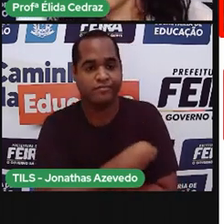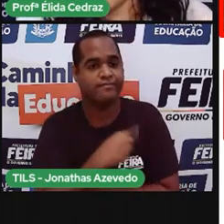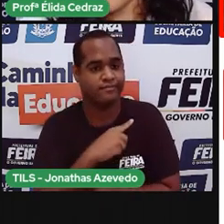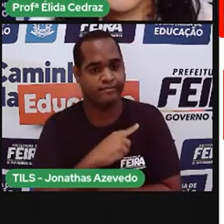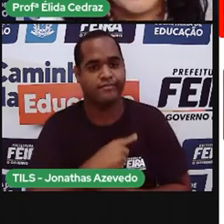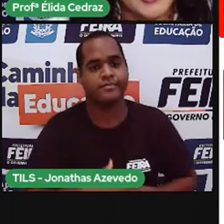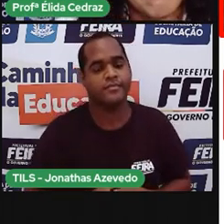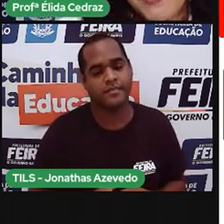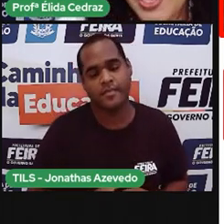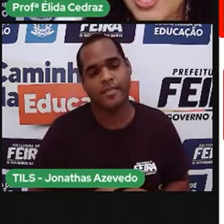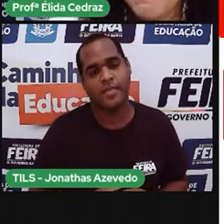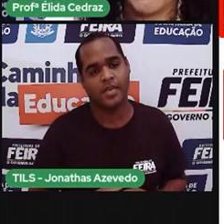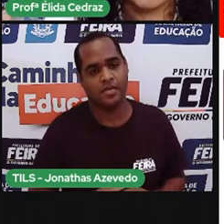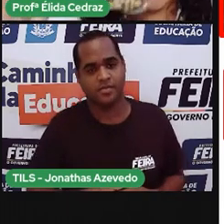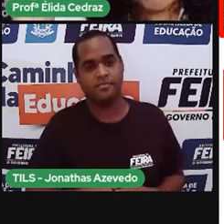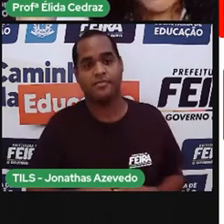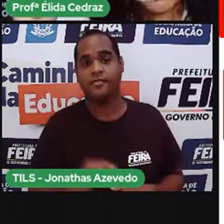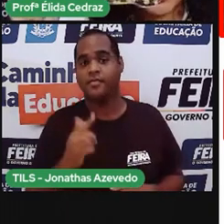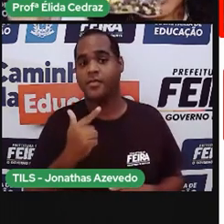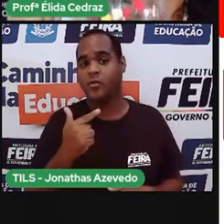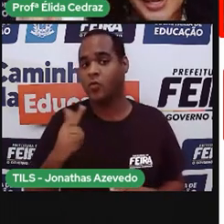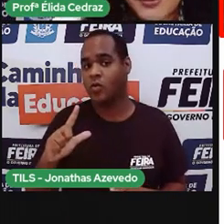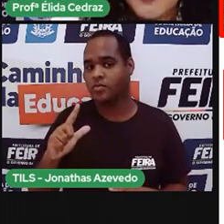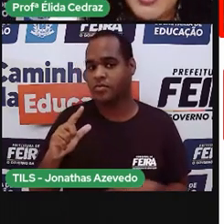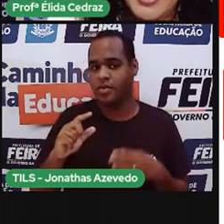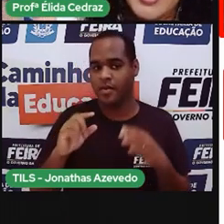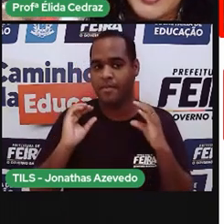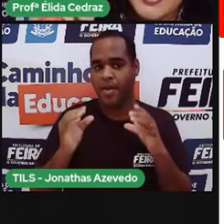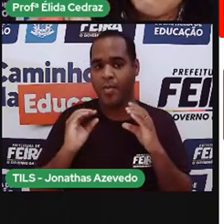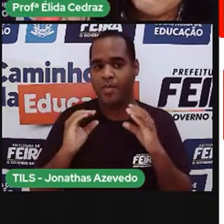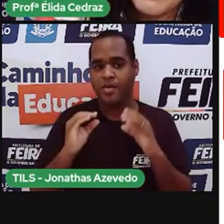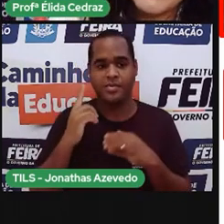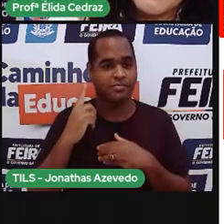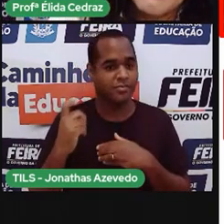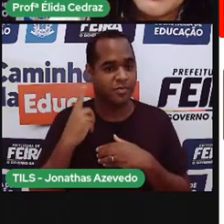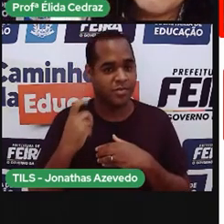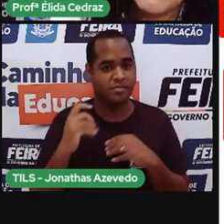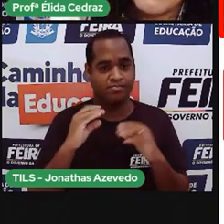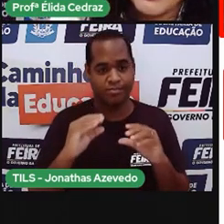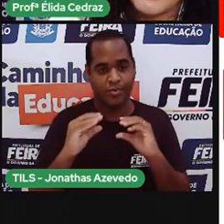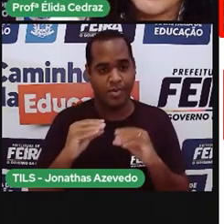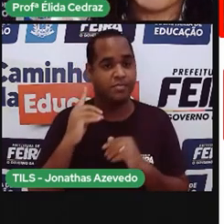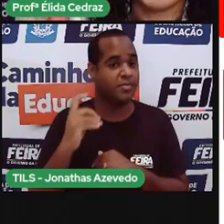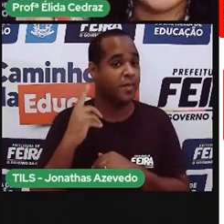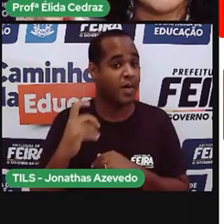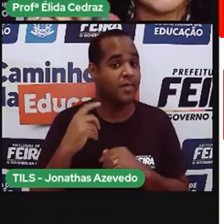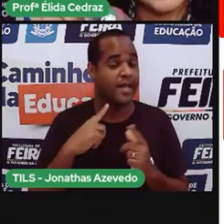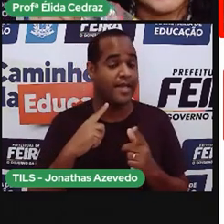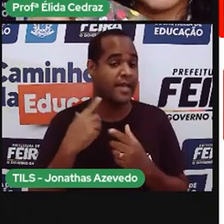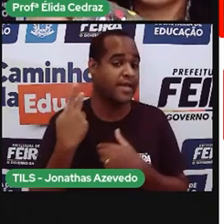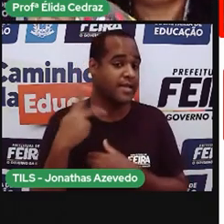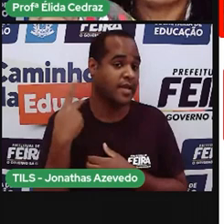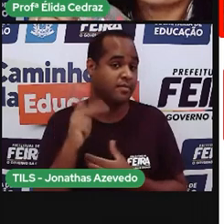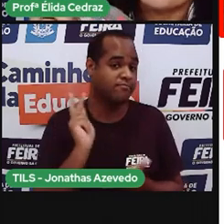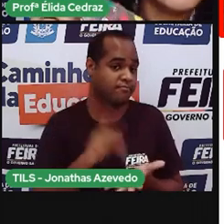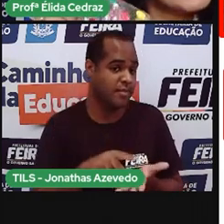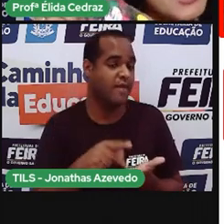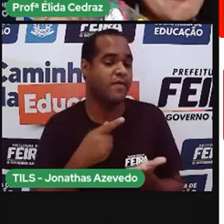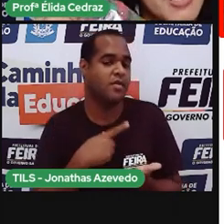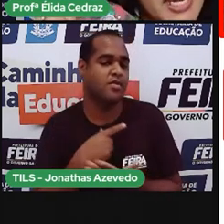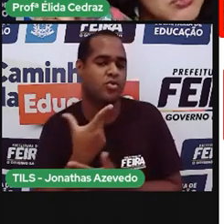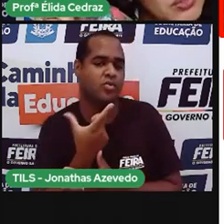certo? A garrafinha que a Pró usou para fazer o chocalho, a garrafinha também. A garrafinha é de,